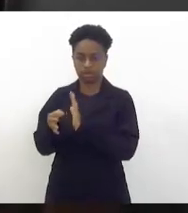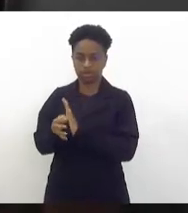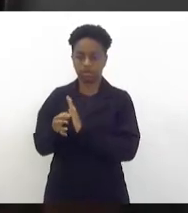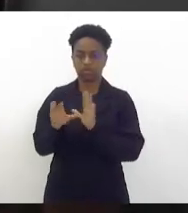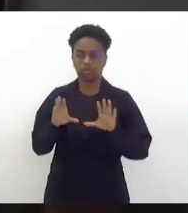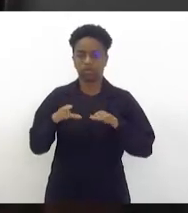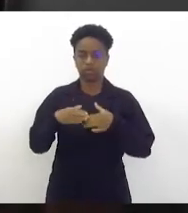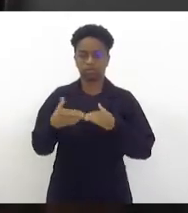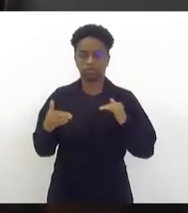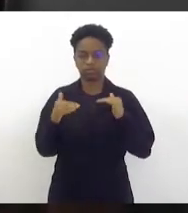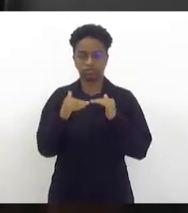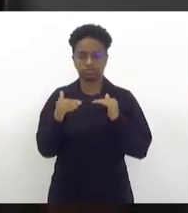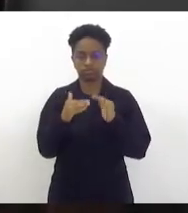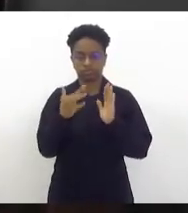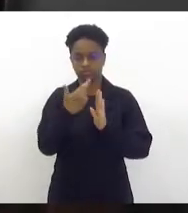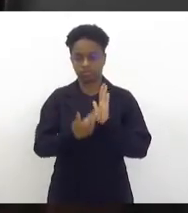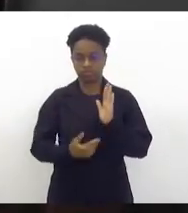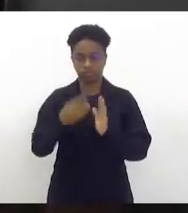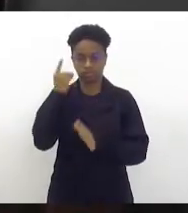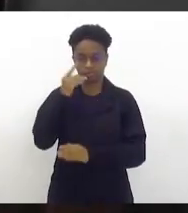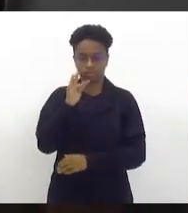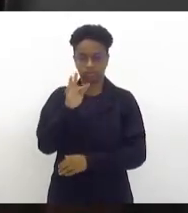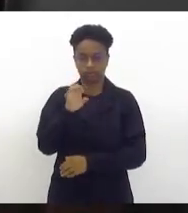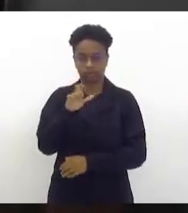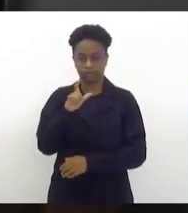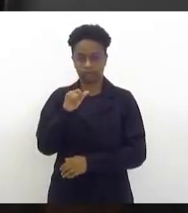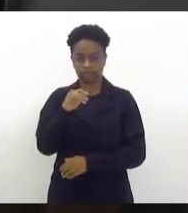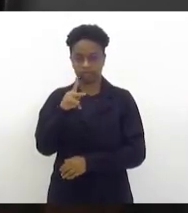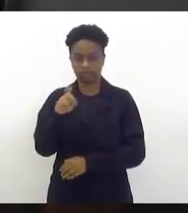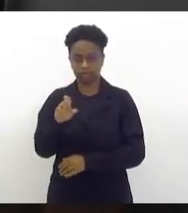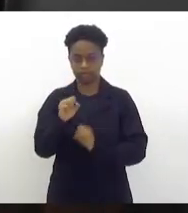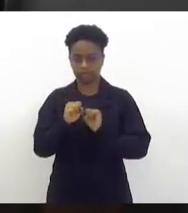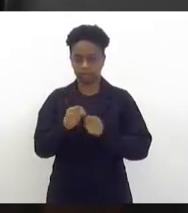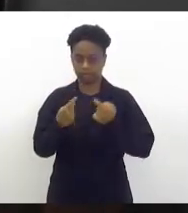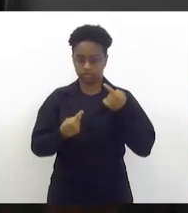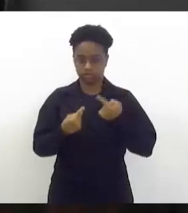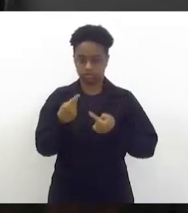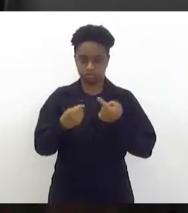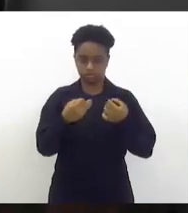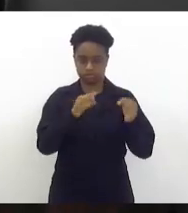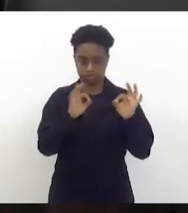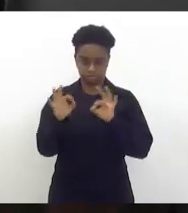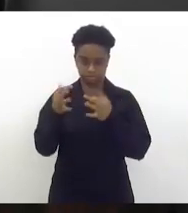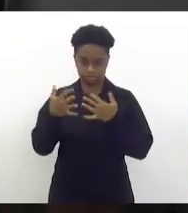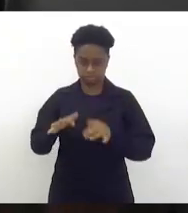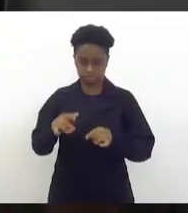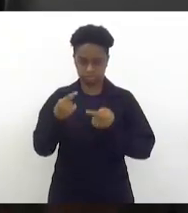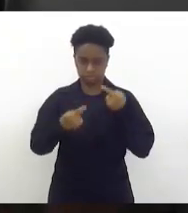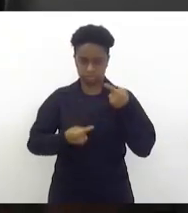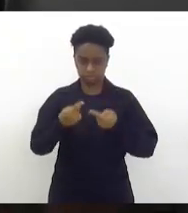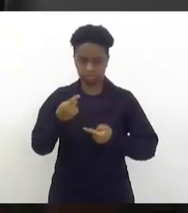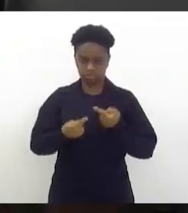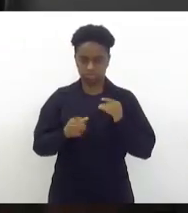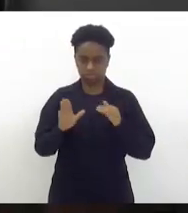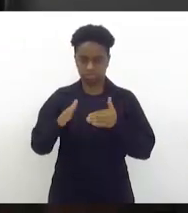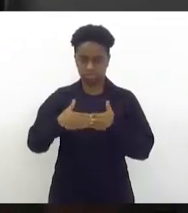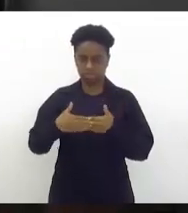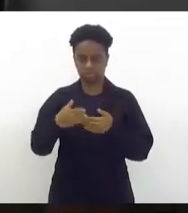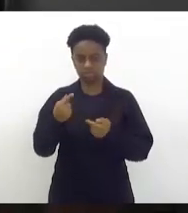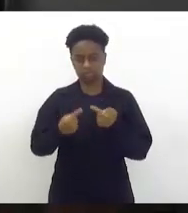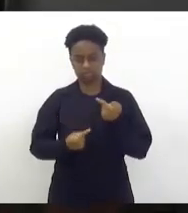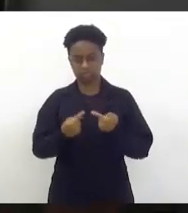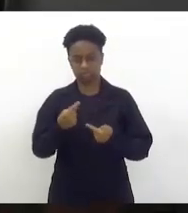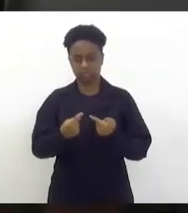Legislativas, favorável. Relator, deputado Felipe Soares. Em discussão, Não havendo quem queira discutir, encerrada